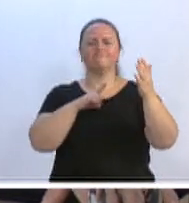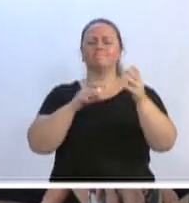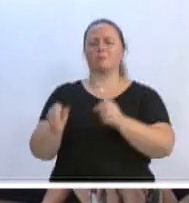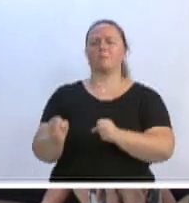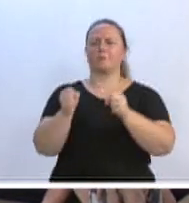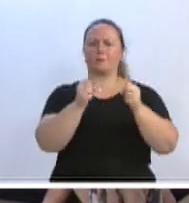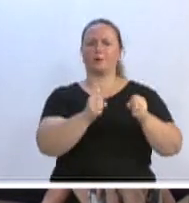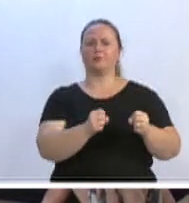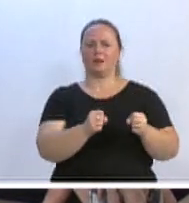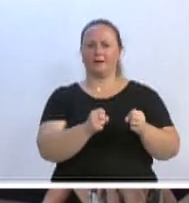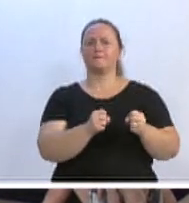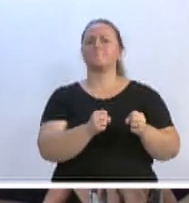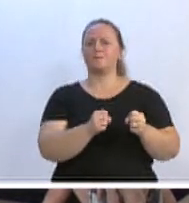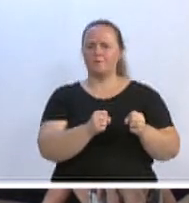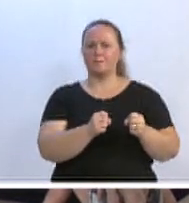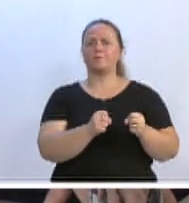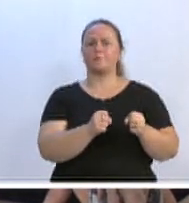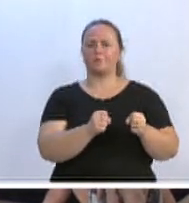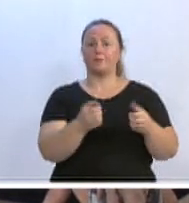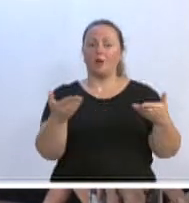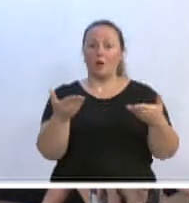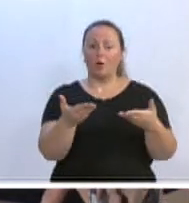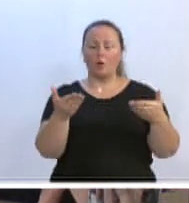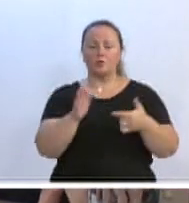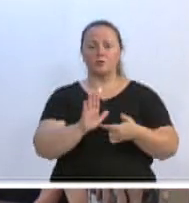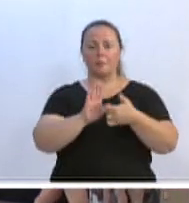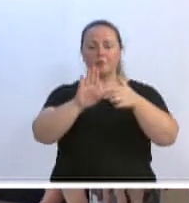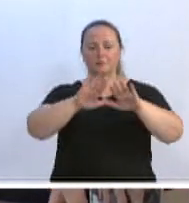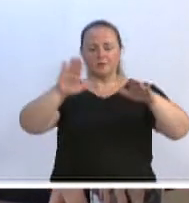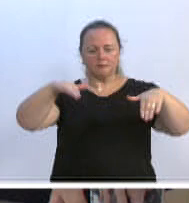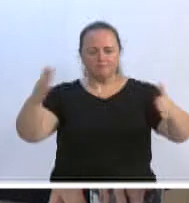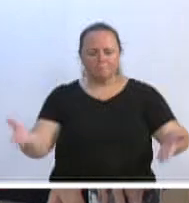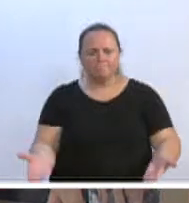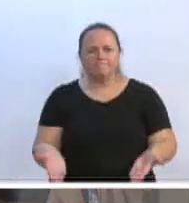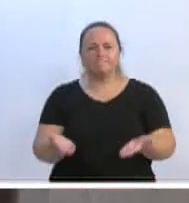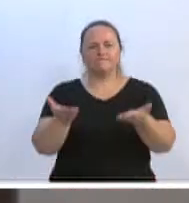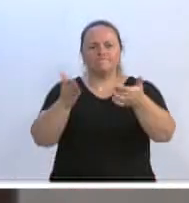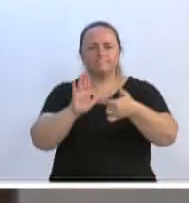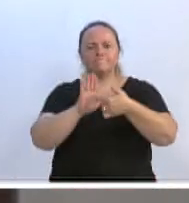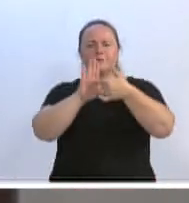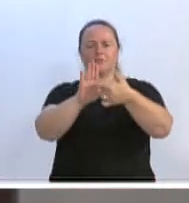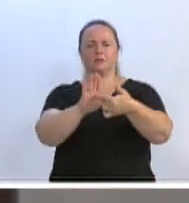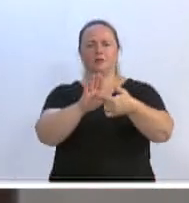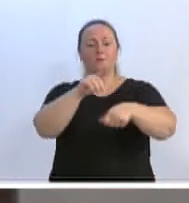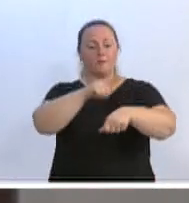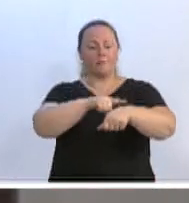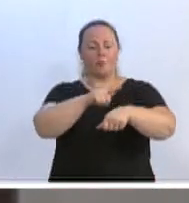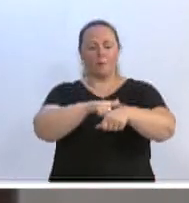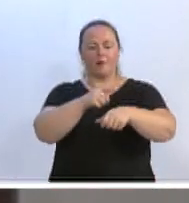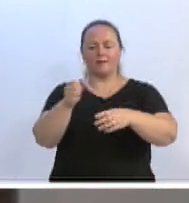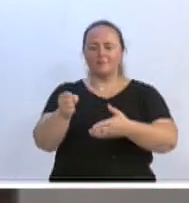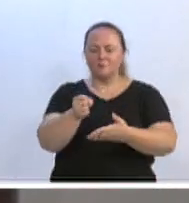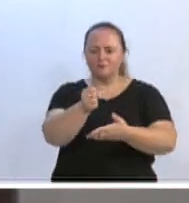Quando, Senhor, nós apresentamos diante do teu altar este momento, Senhor,